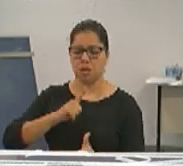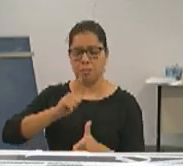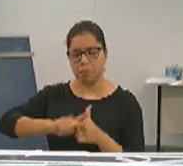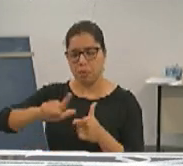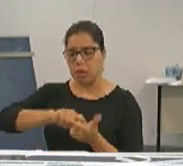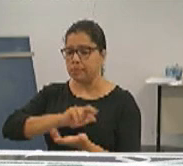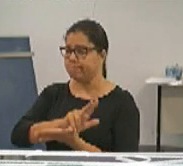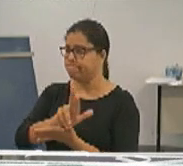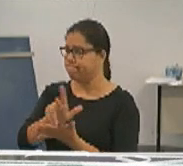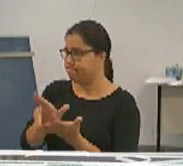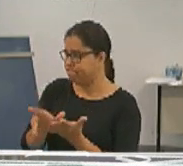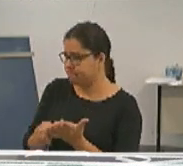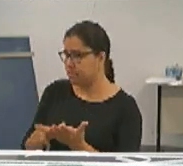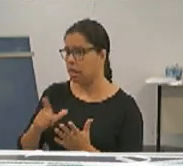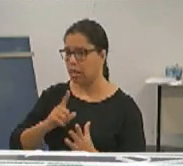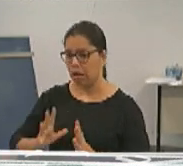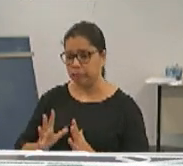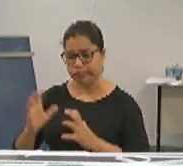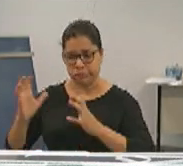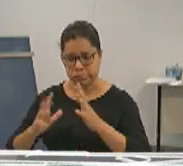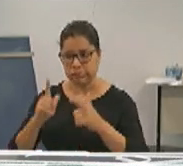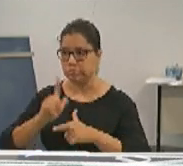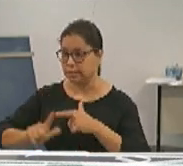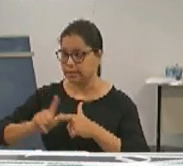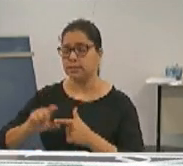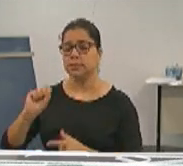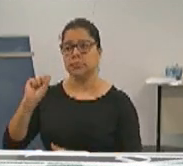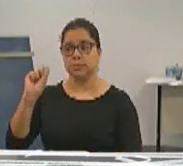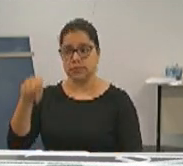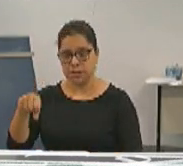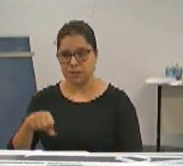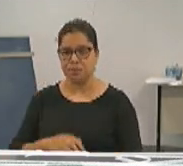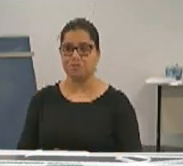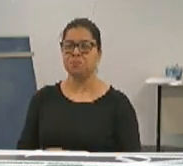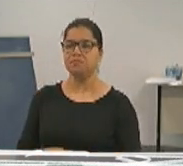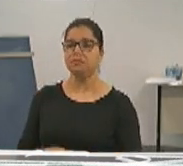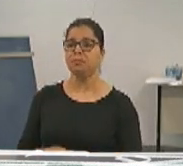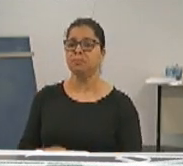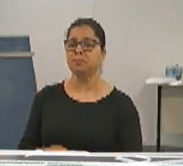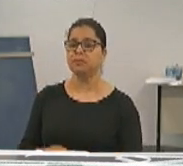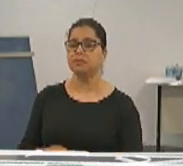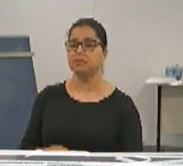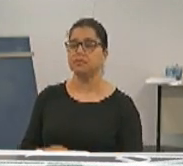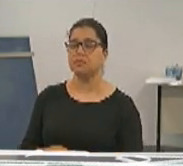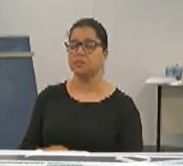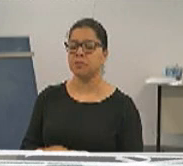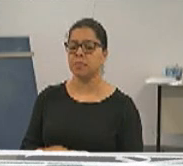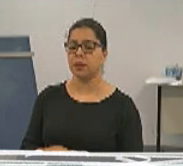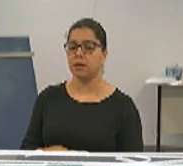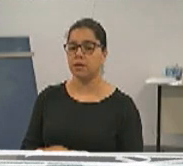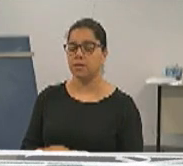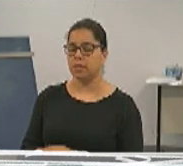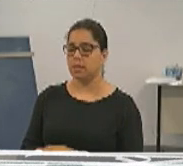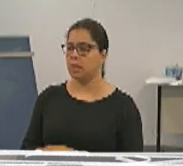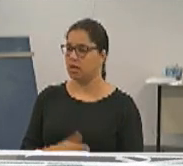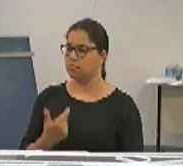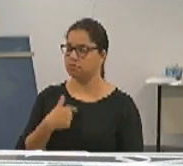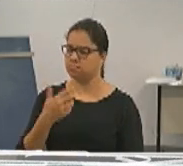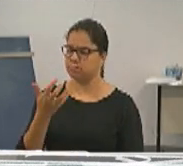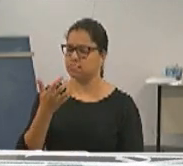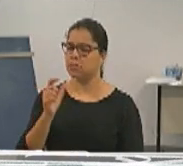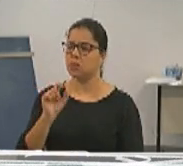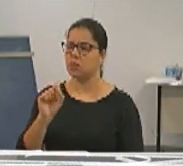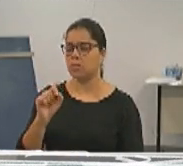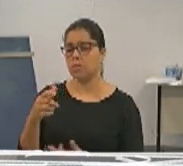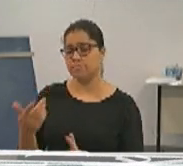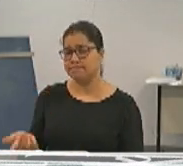com gestão de conflitos lá dentro, já aproveitando para responder mais uma pergunta que eu não pude. Então, eu queria falar assim, que é uma